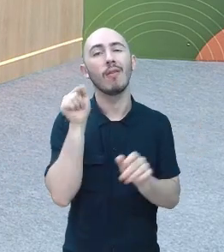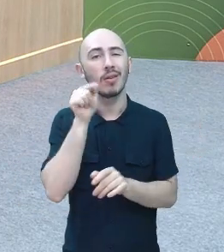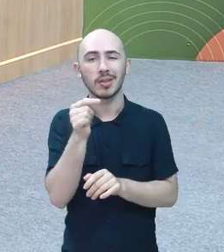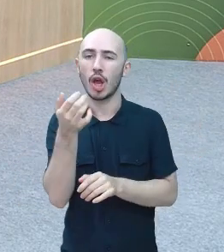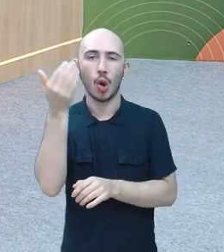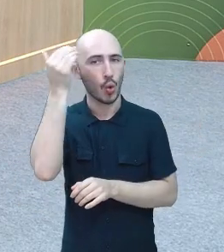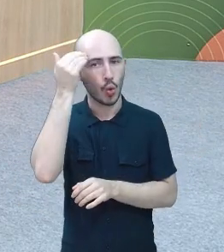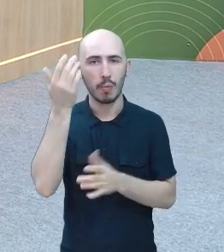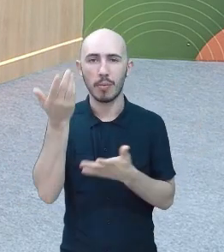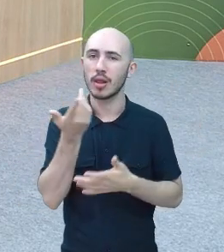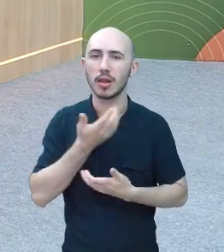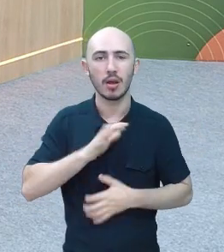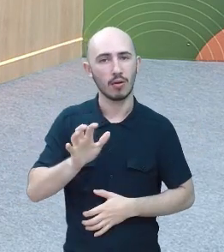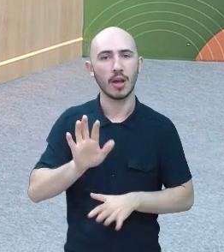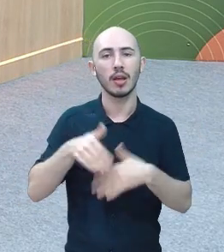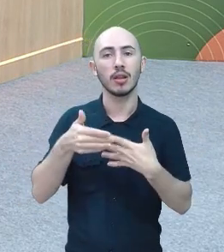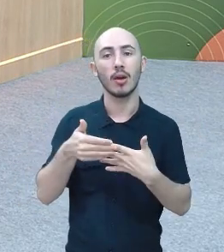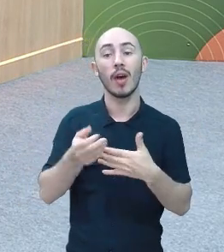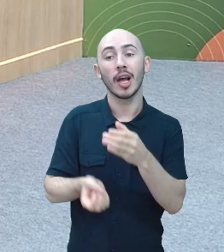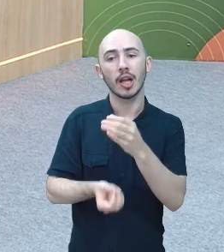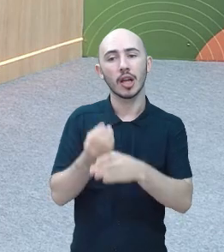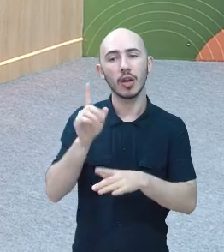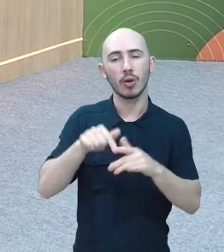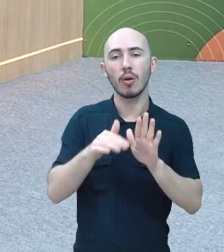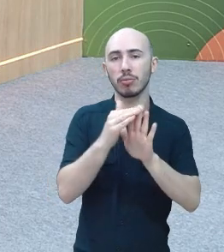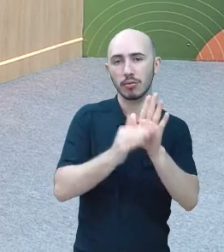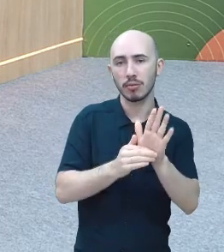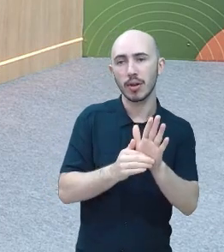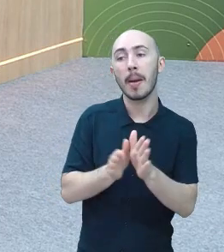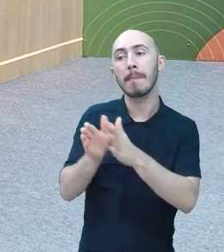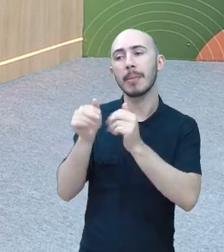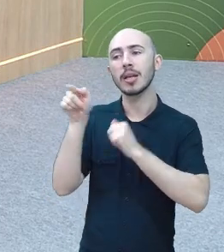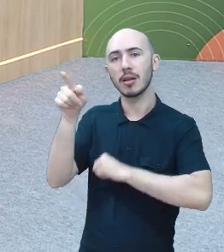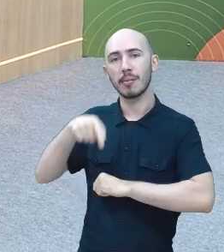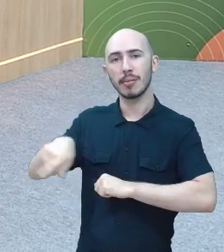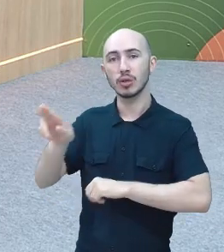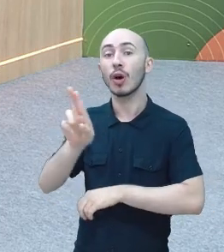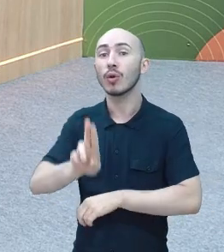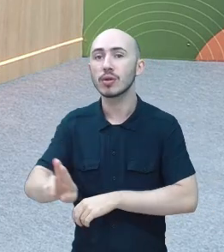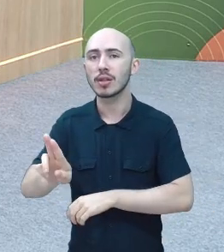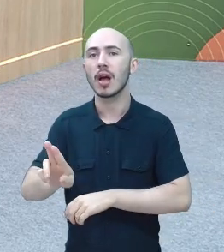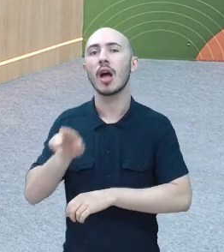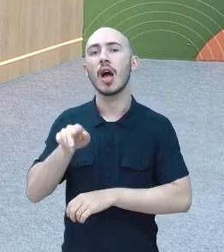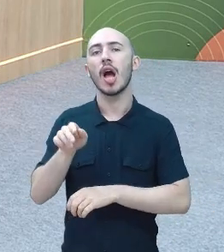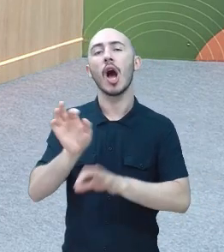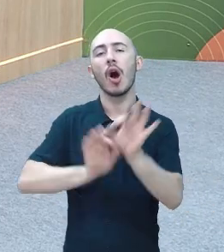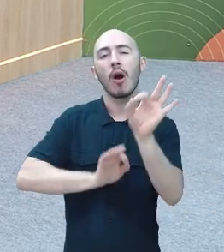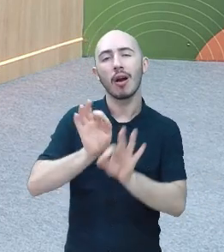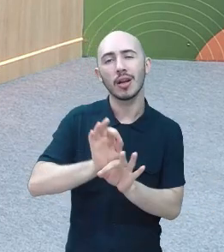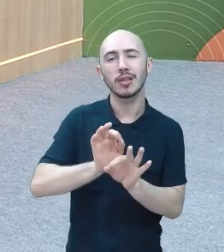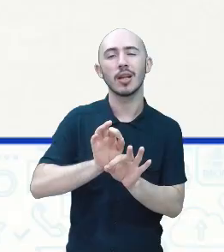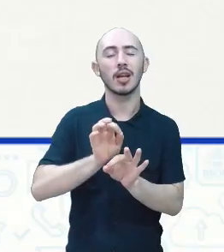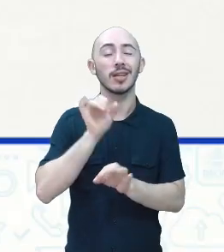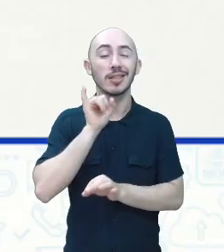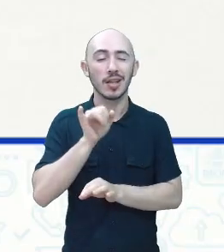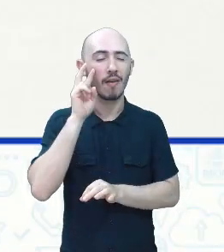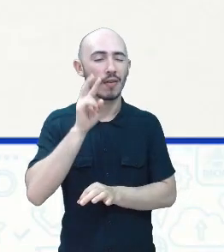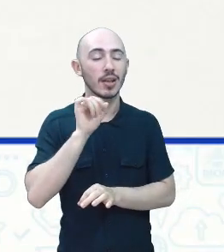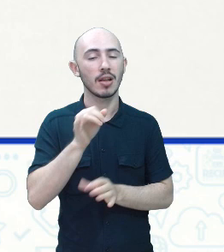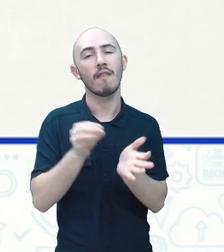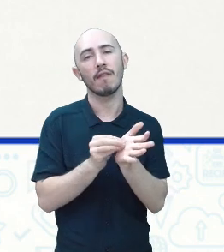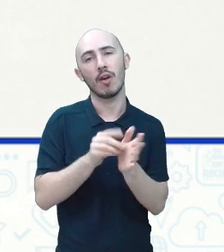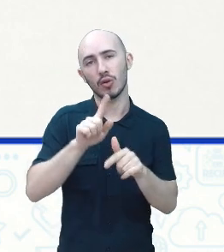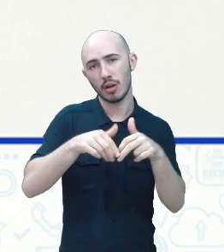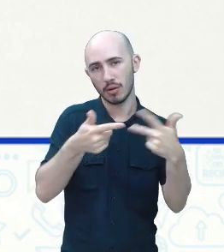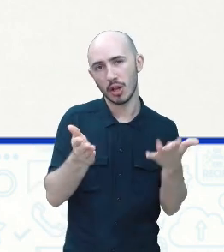um produto, peça que as pessoas sigam as orientações e vejam se os equipamentos estão corretos. E cite o passo a passo sobre